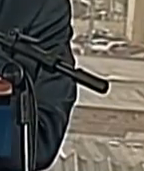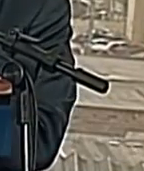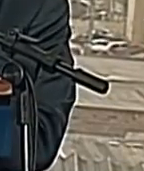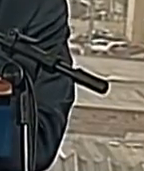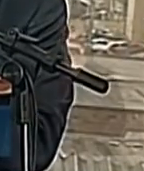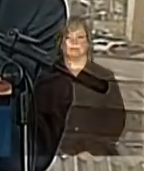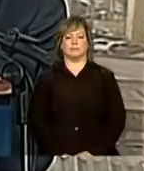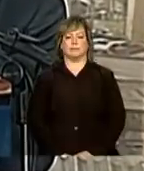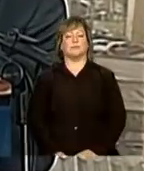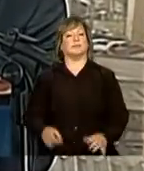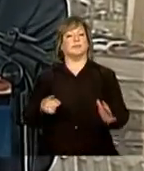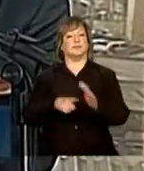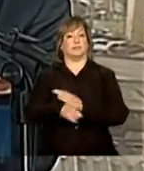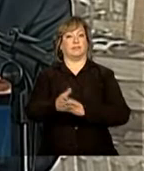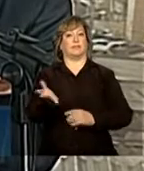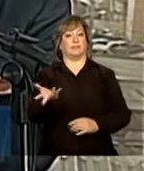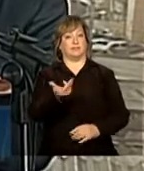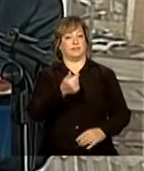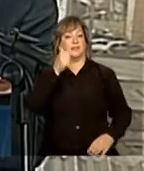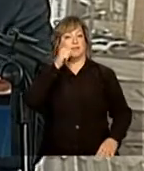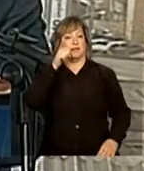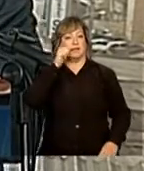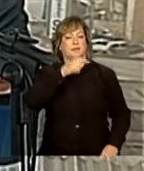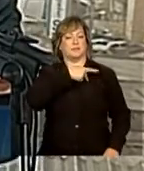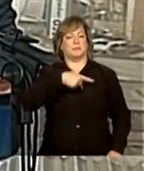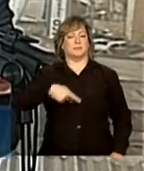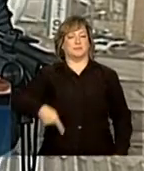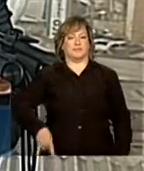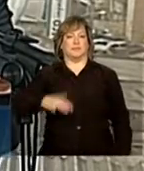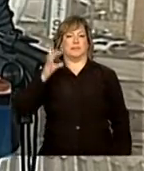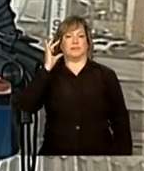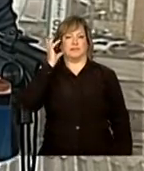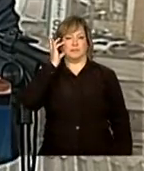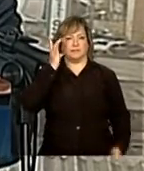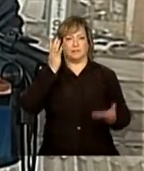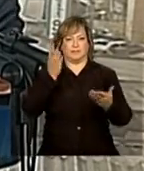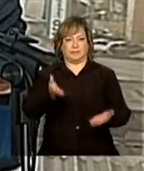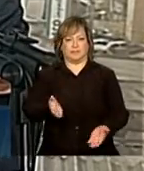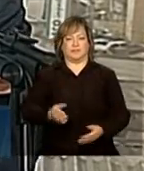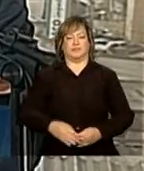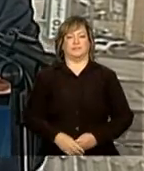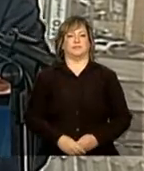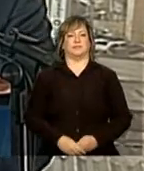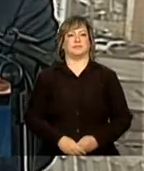Excelentíssima senhora Presidenta da República, Dilma Rousseff,